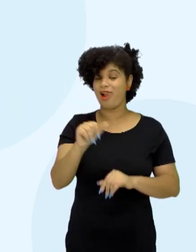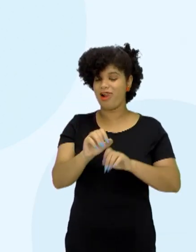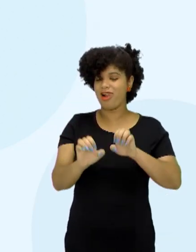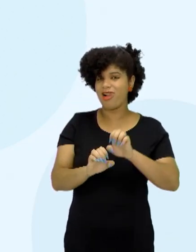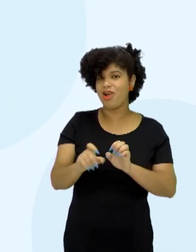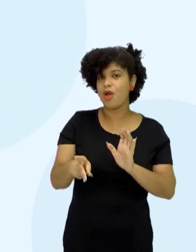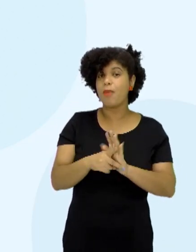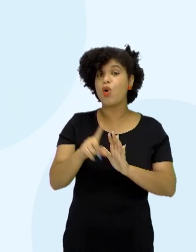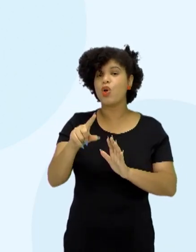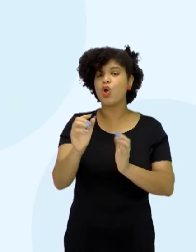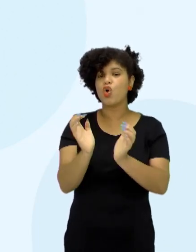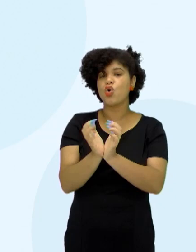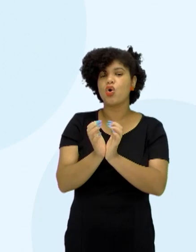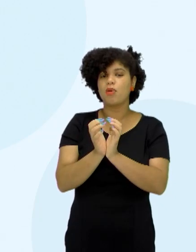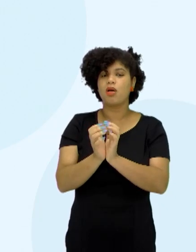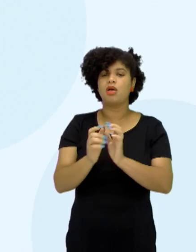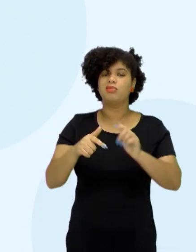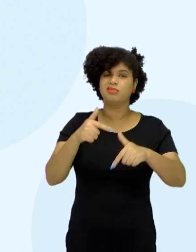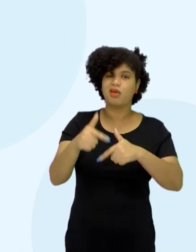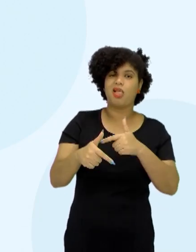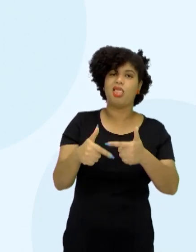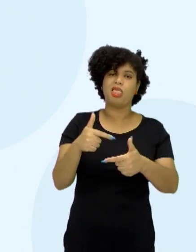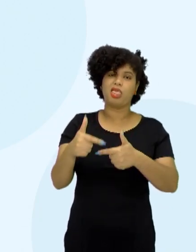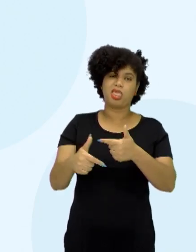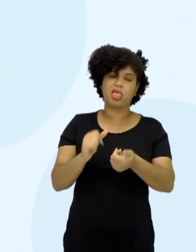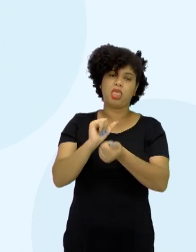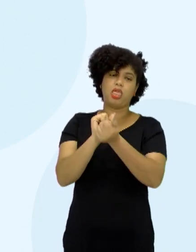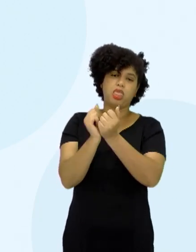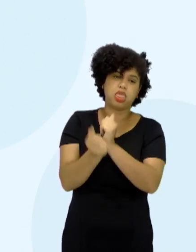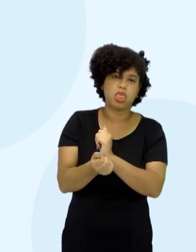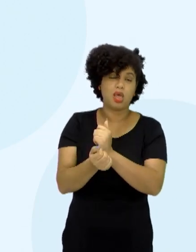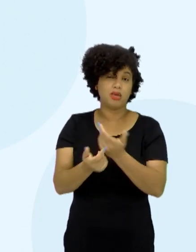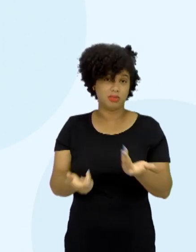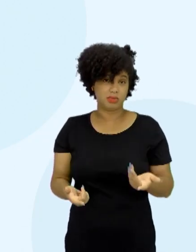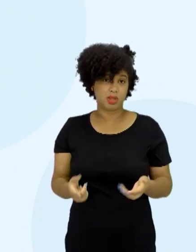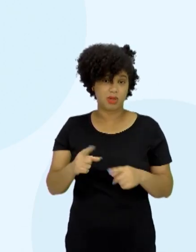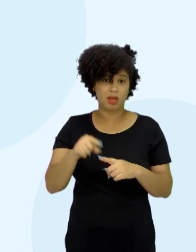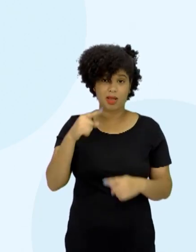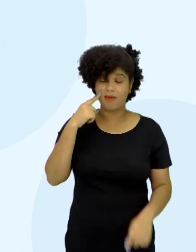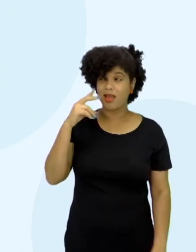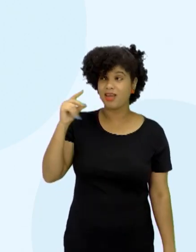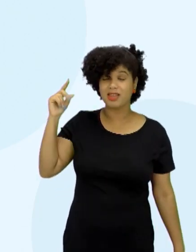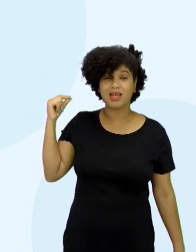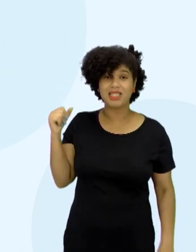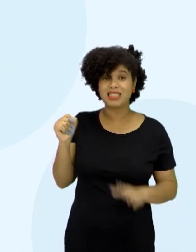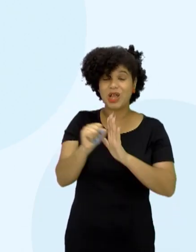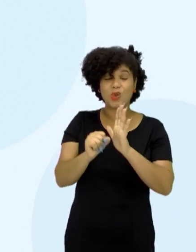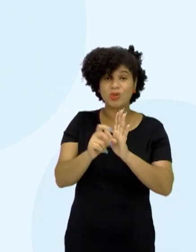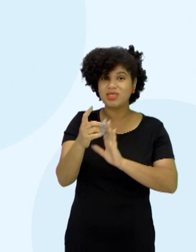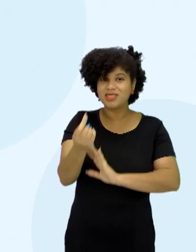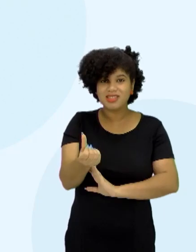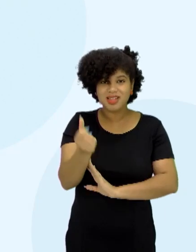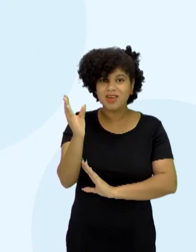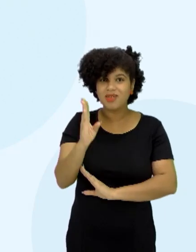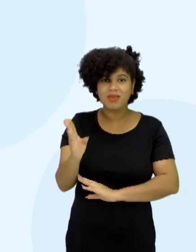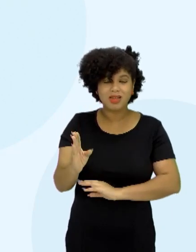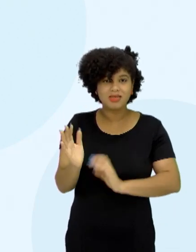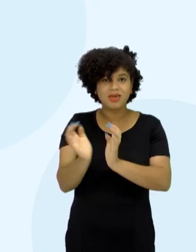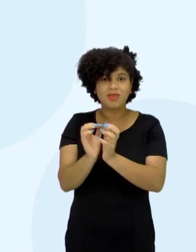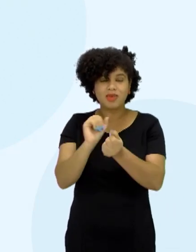no trabalho escravo. E olha lá, Gibá, o trabalho escravo no Brasil é desde o século XVI.